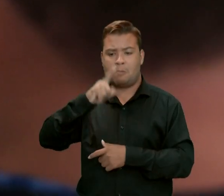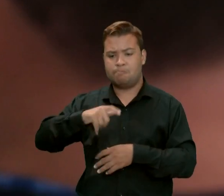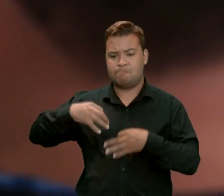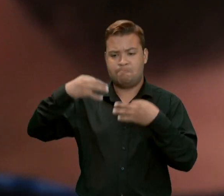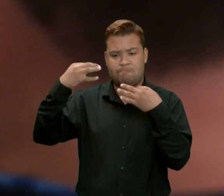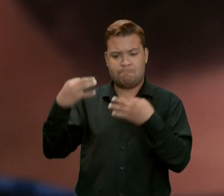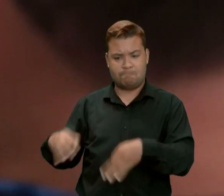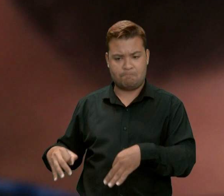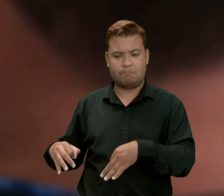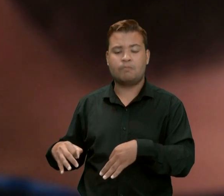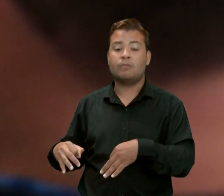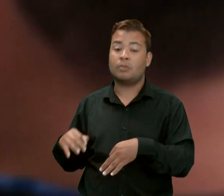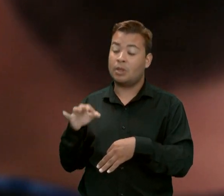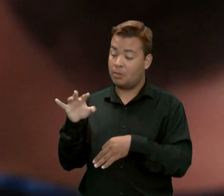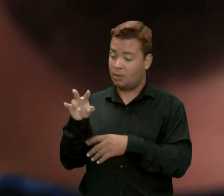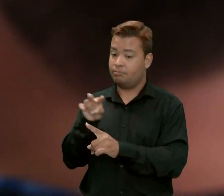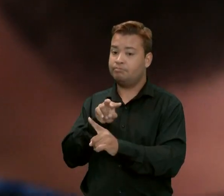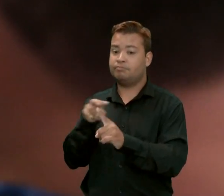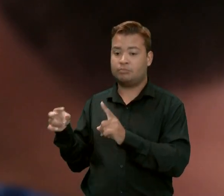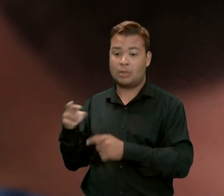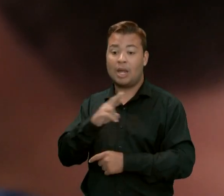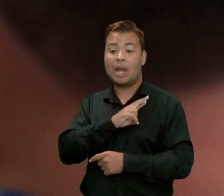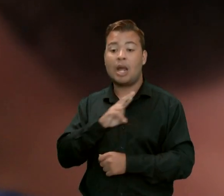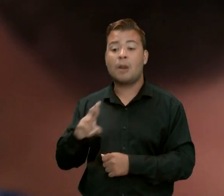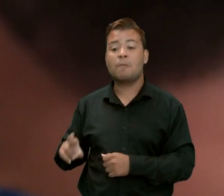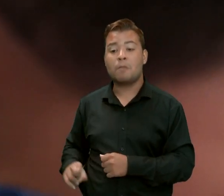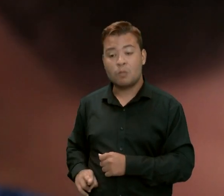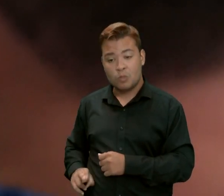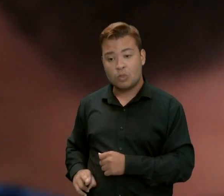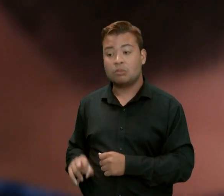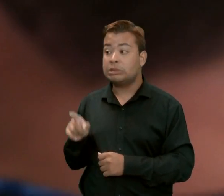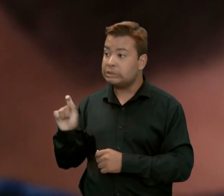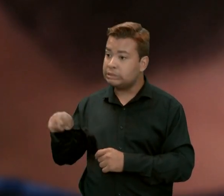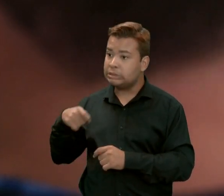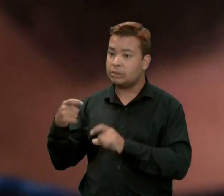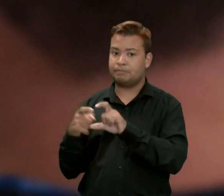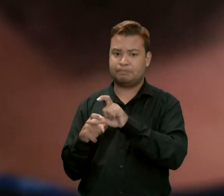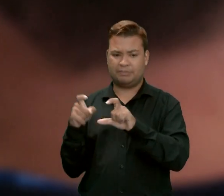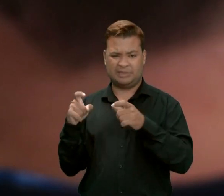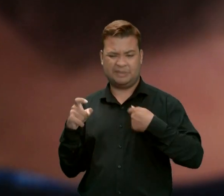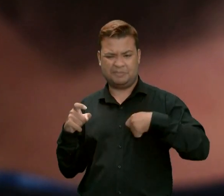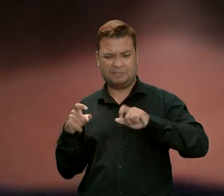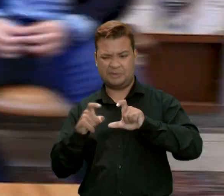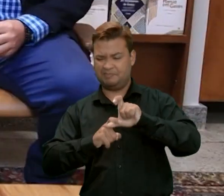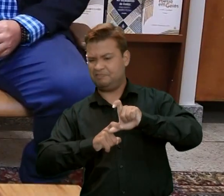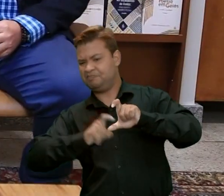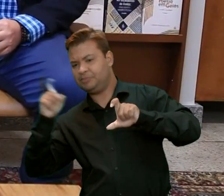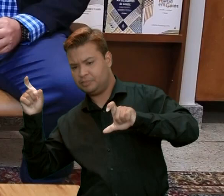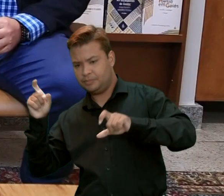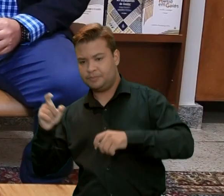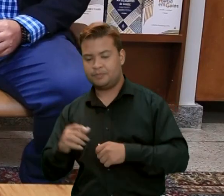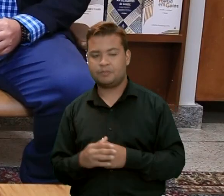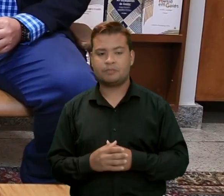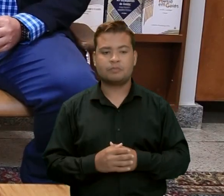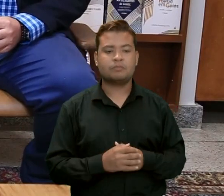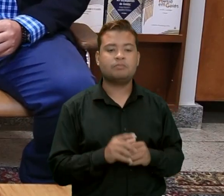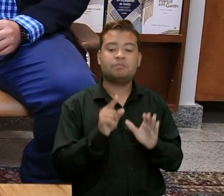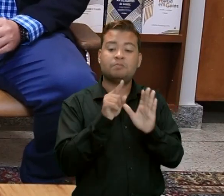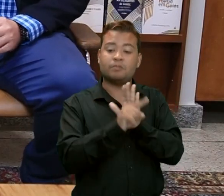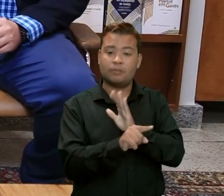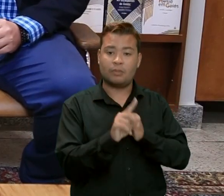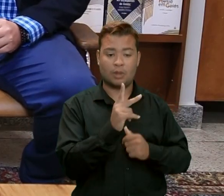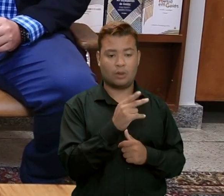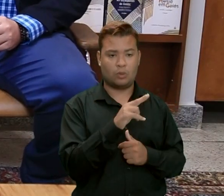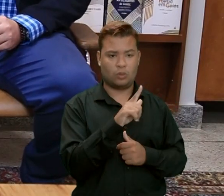o êxito, né, numa visão republicana, de se ver, então, independente da coroa espanhola. Tiago, Hugo Chávez, ele se inspirou